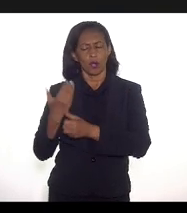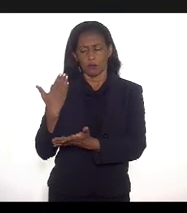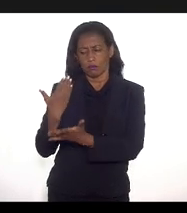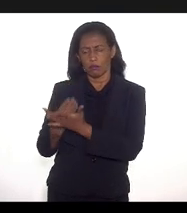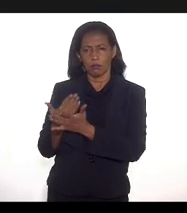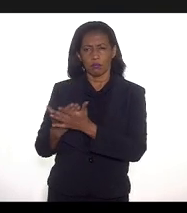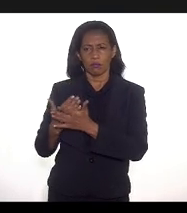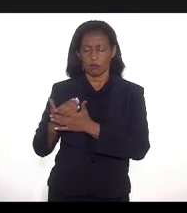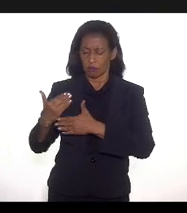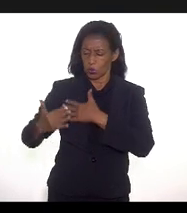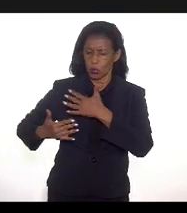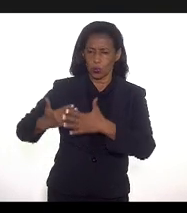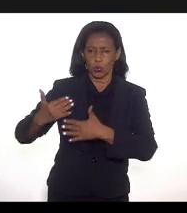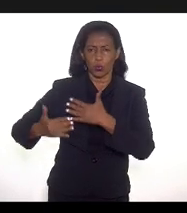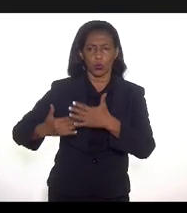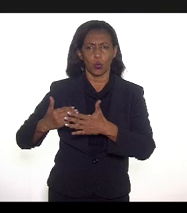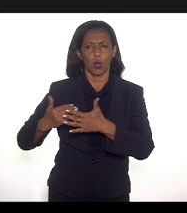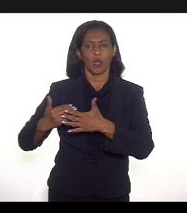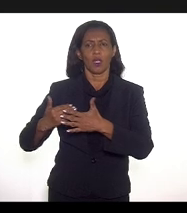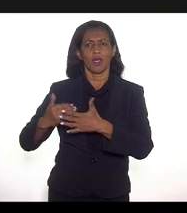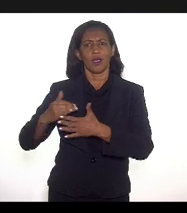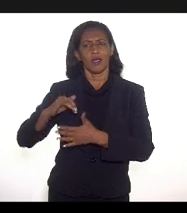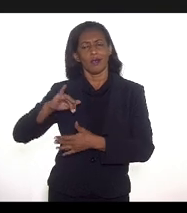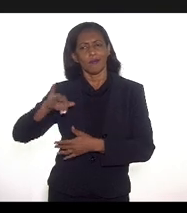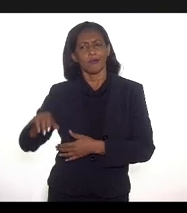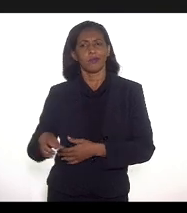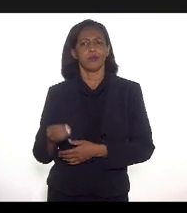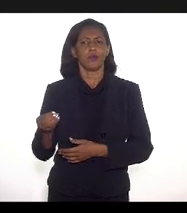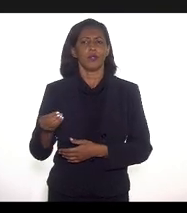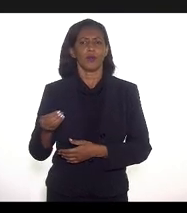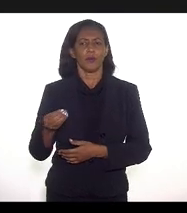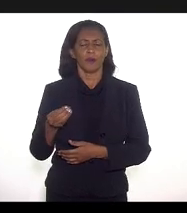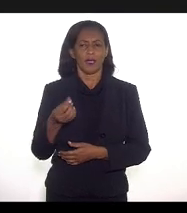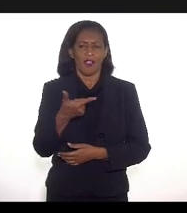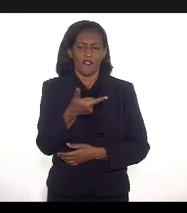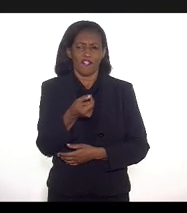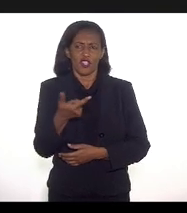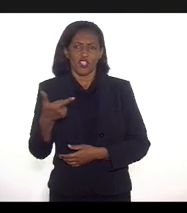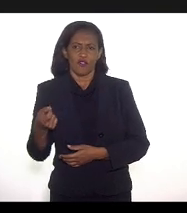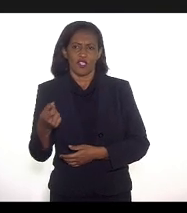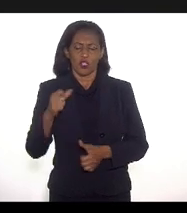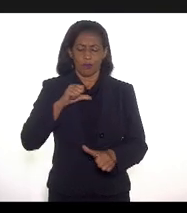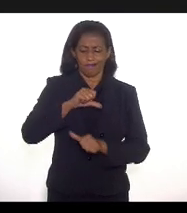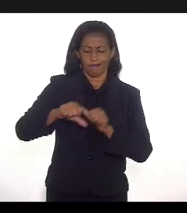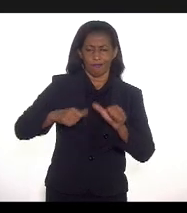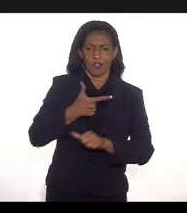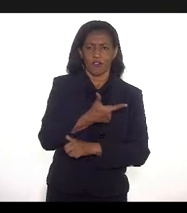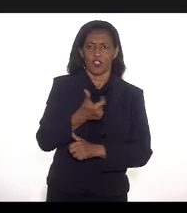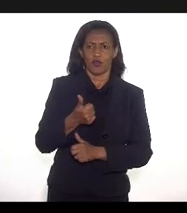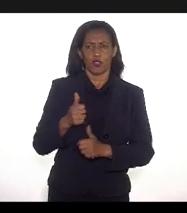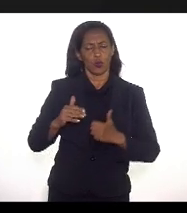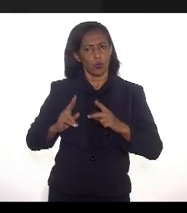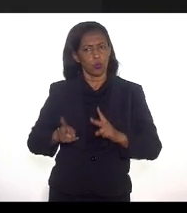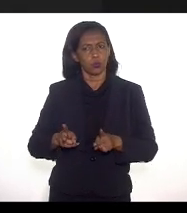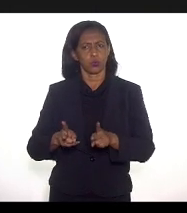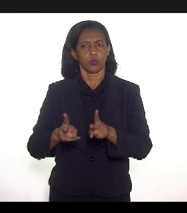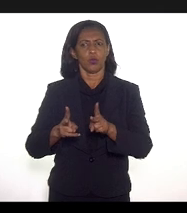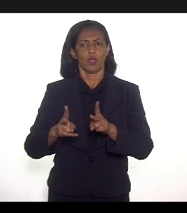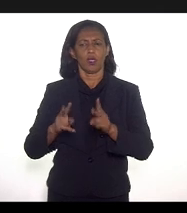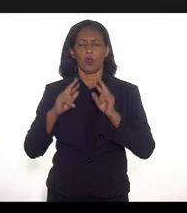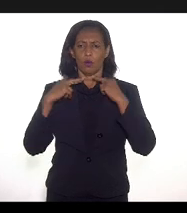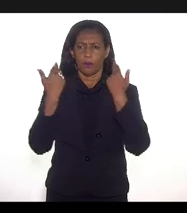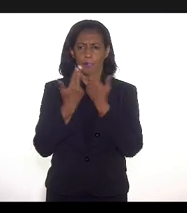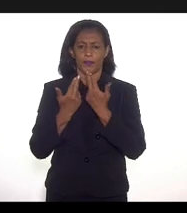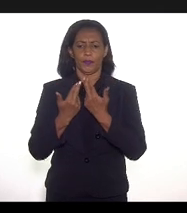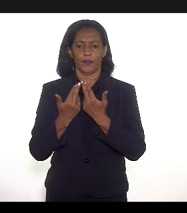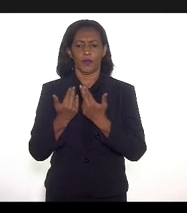compensar as perdas de 2020 e dar um passo adiante nesse quadro. É uma audiência importante.